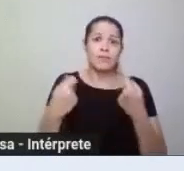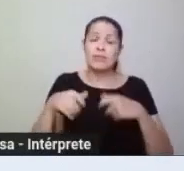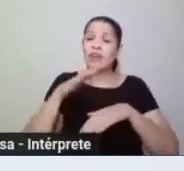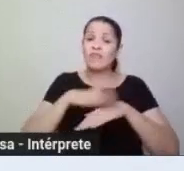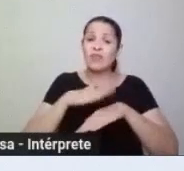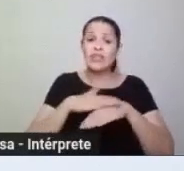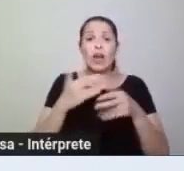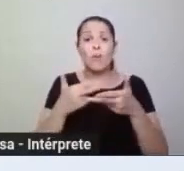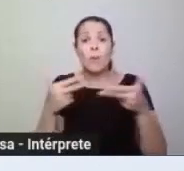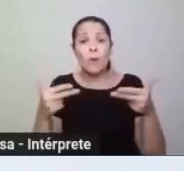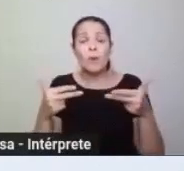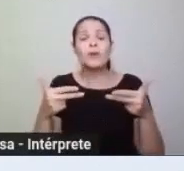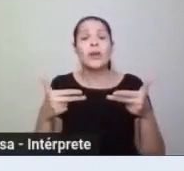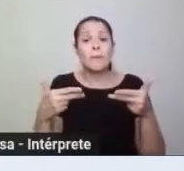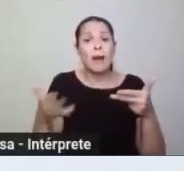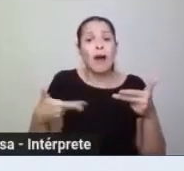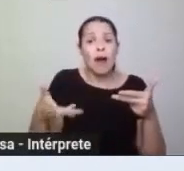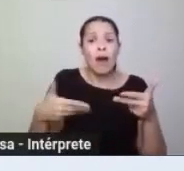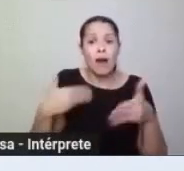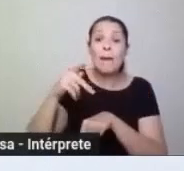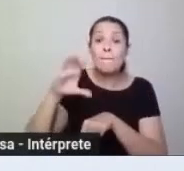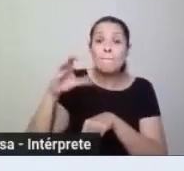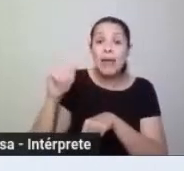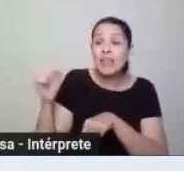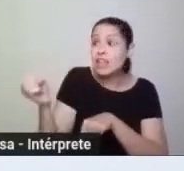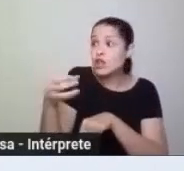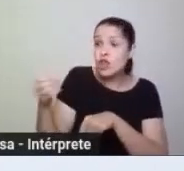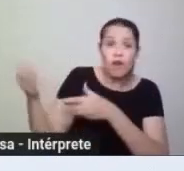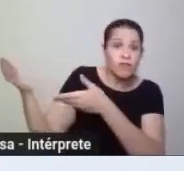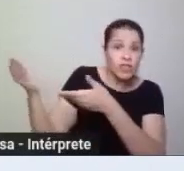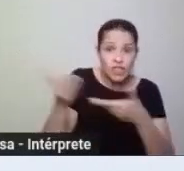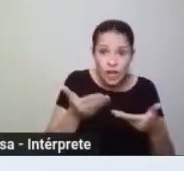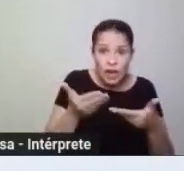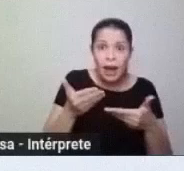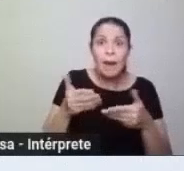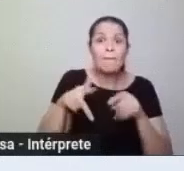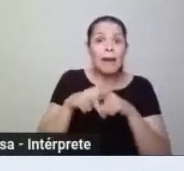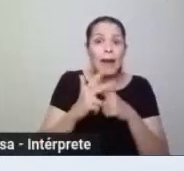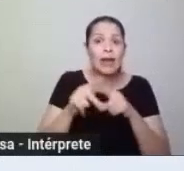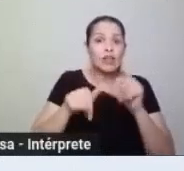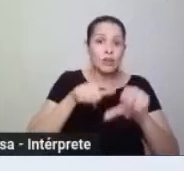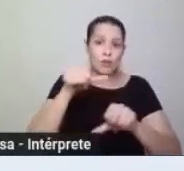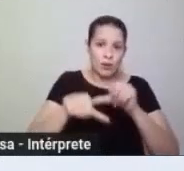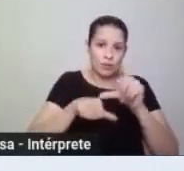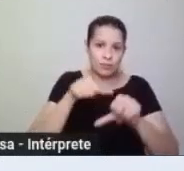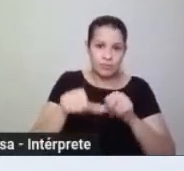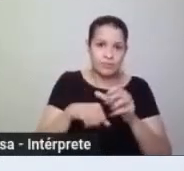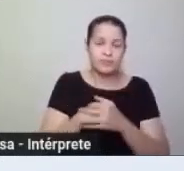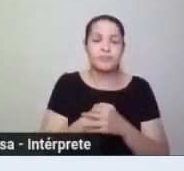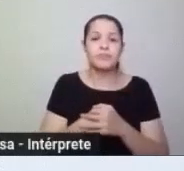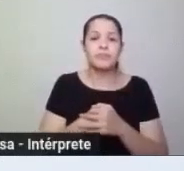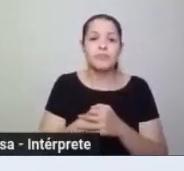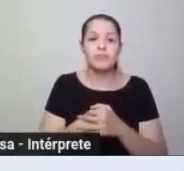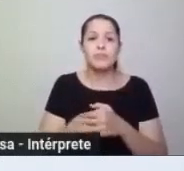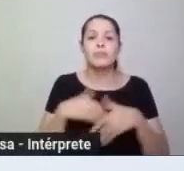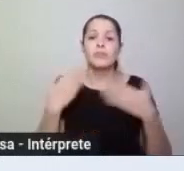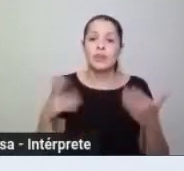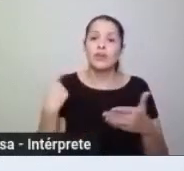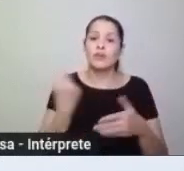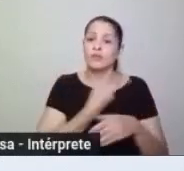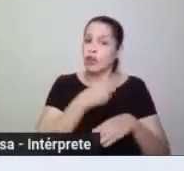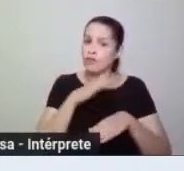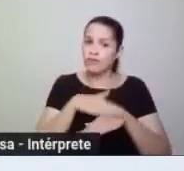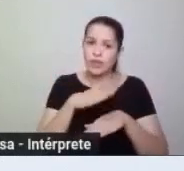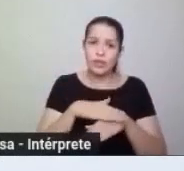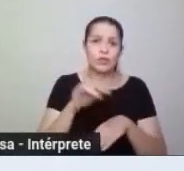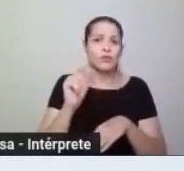para rodar pelo menos até chegar as peças novas para a gente realizar a troca. Com isso a gente fez o que a gente